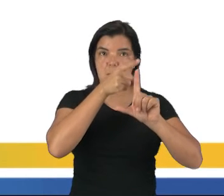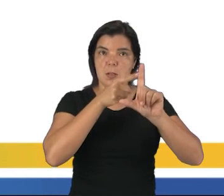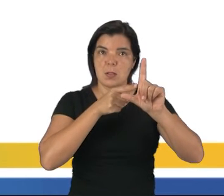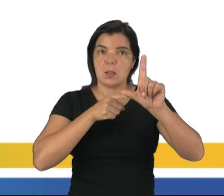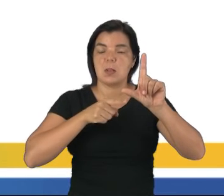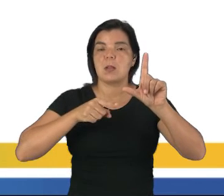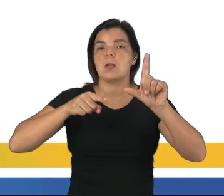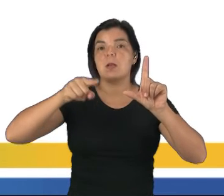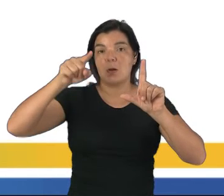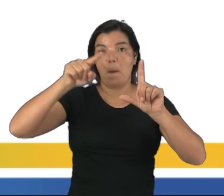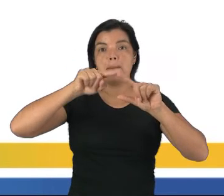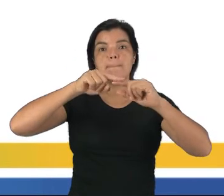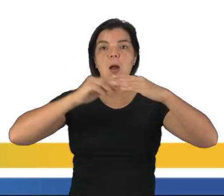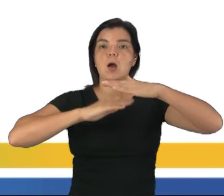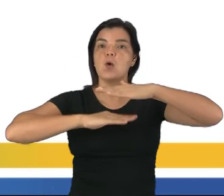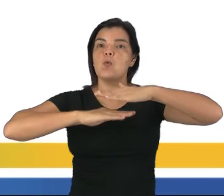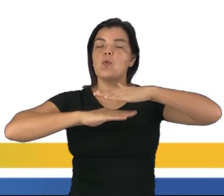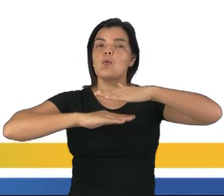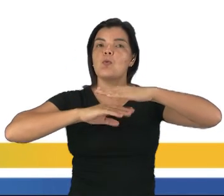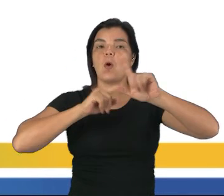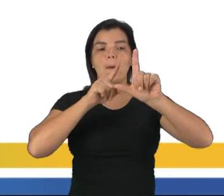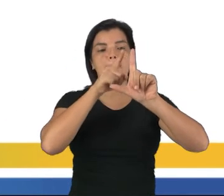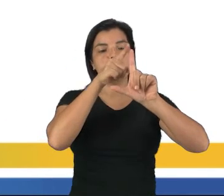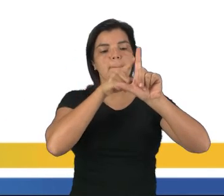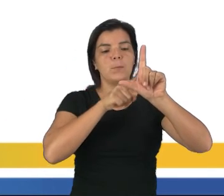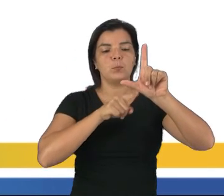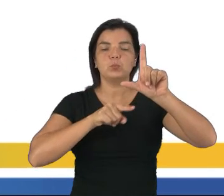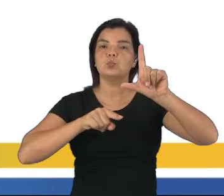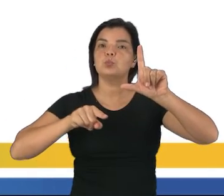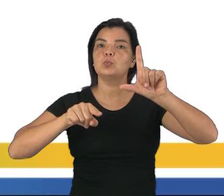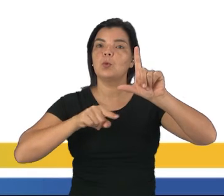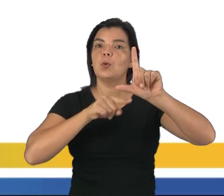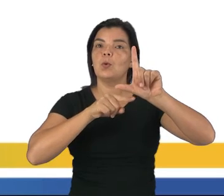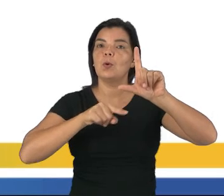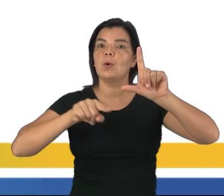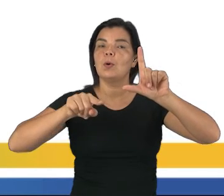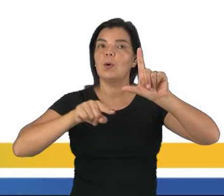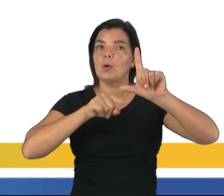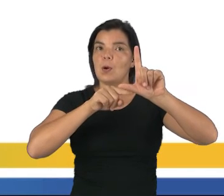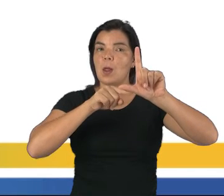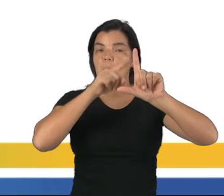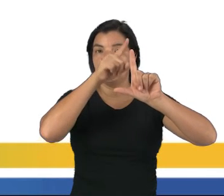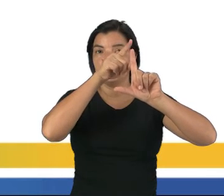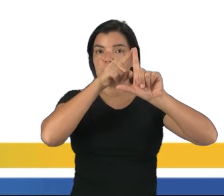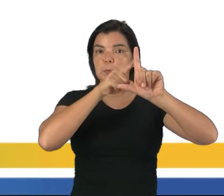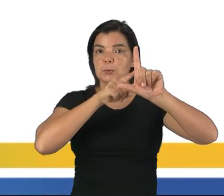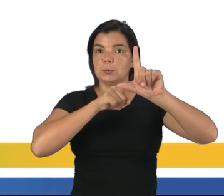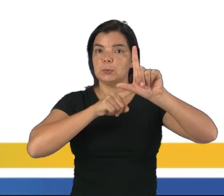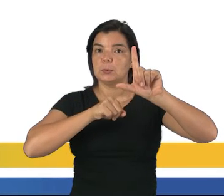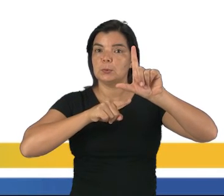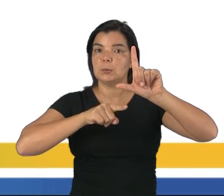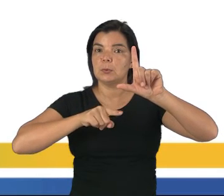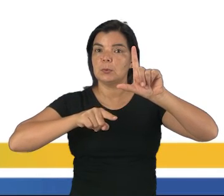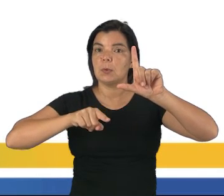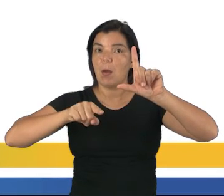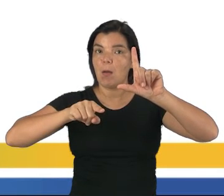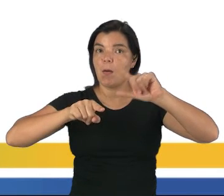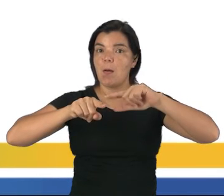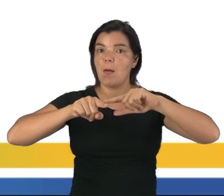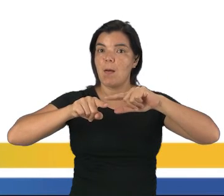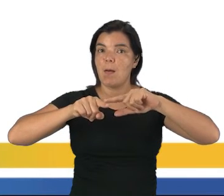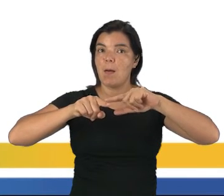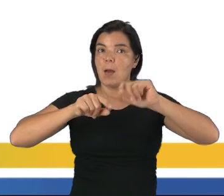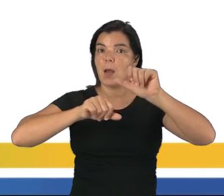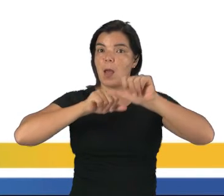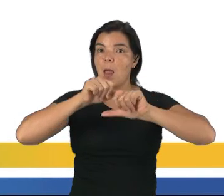para cima, né? E aqui a gente tem o ponto mais baixo. Ó. A função ela vem decrescendo, ela vem caindo. Chegou aqui no vértice,